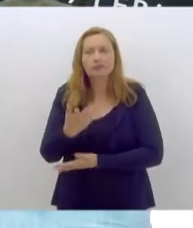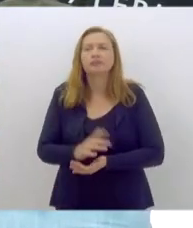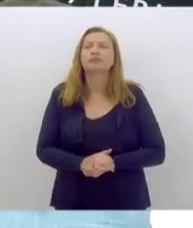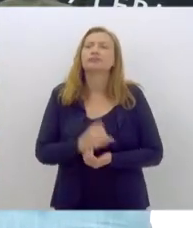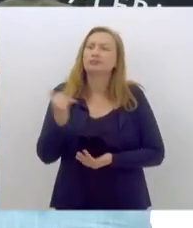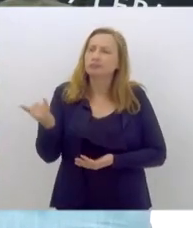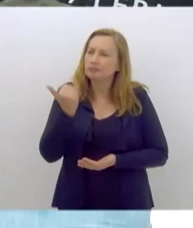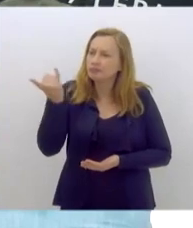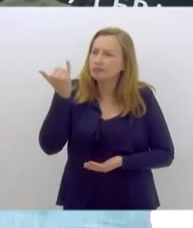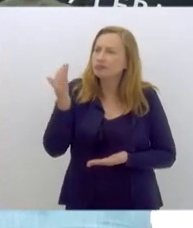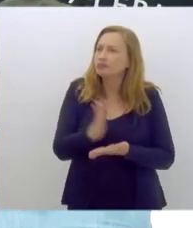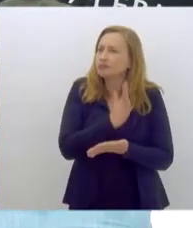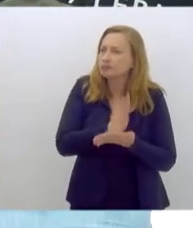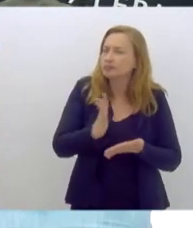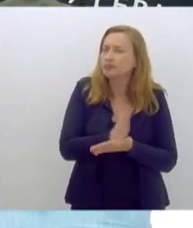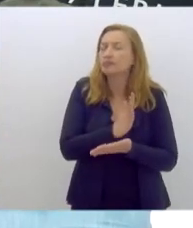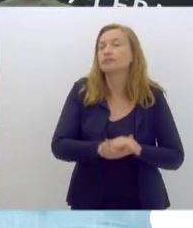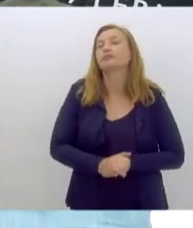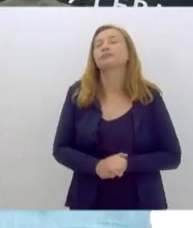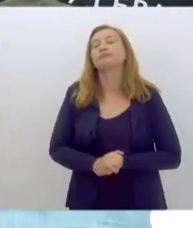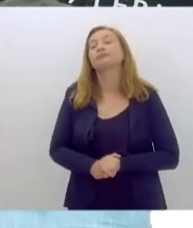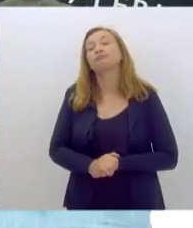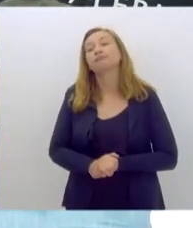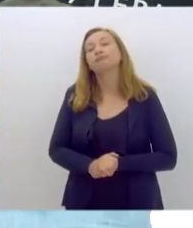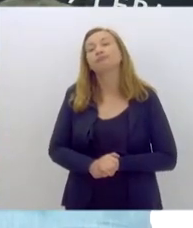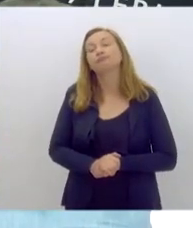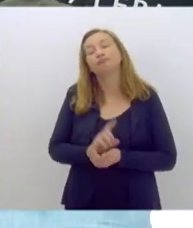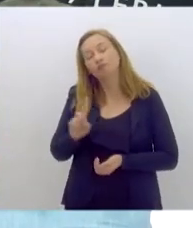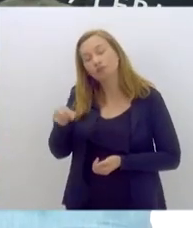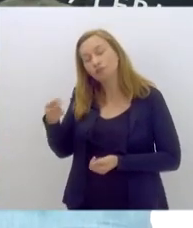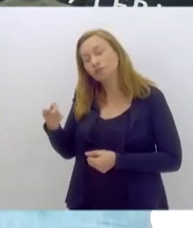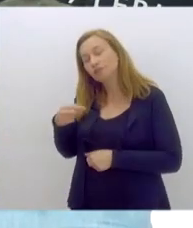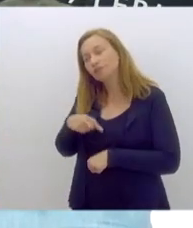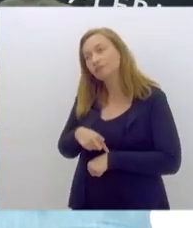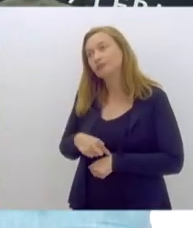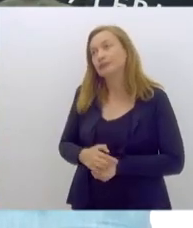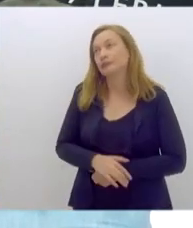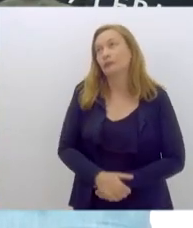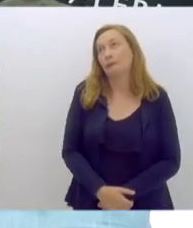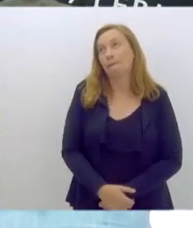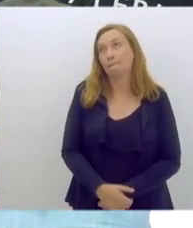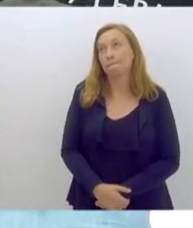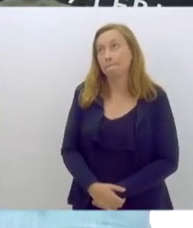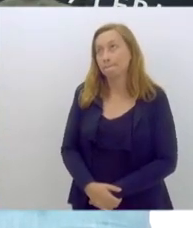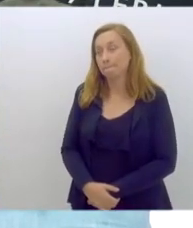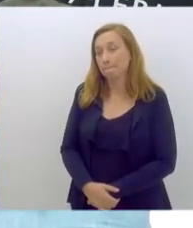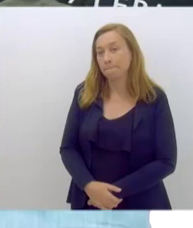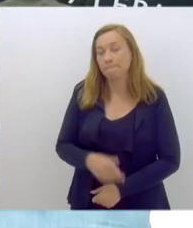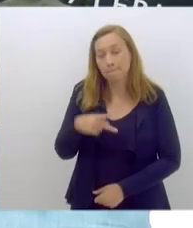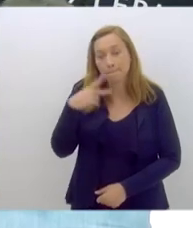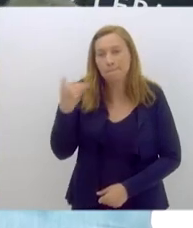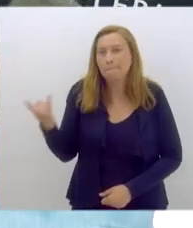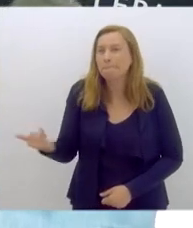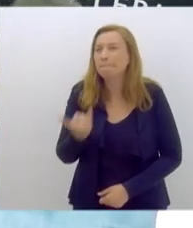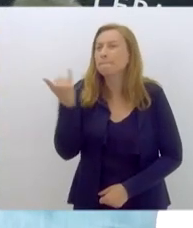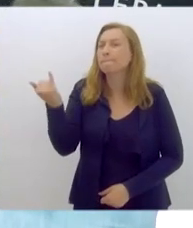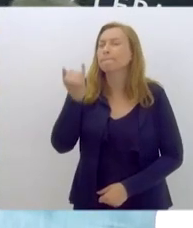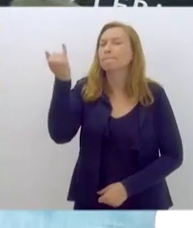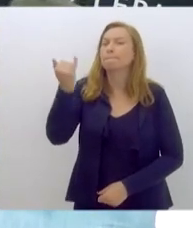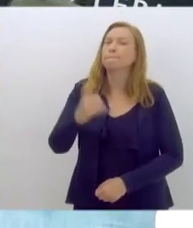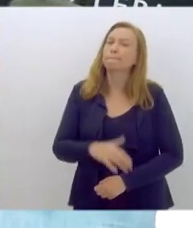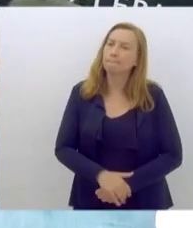importantes que muitas vezes se protela por outro lado eu queria falar da importância